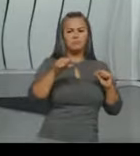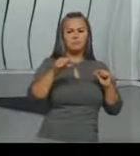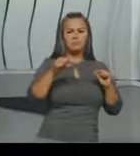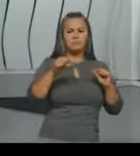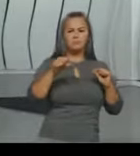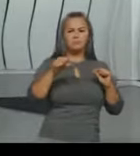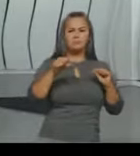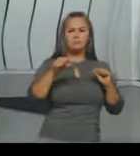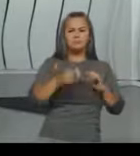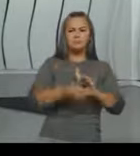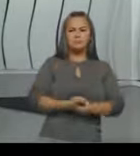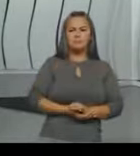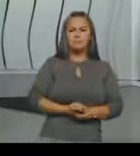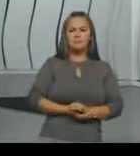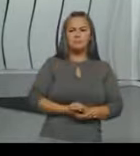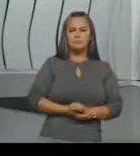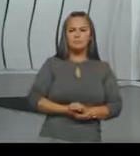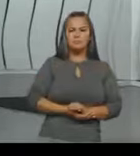assim?